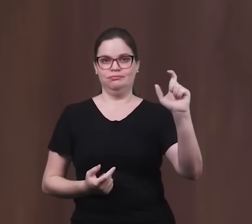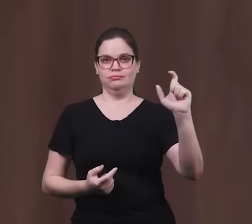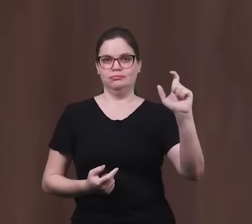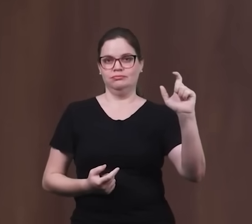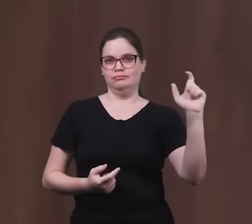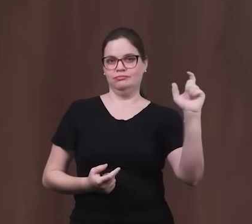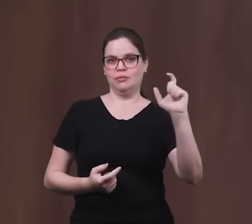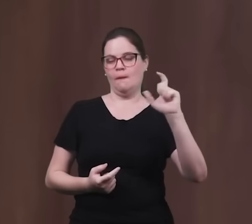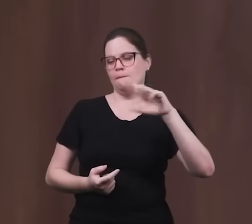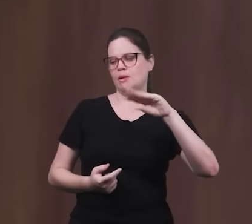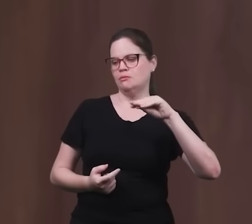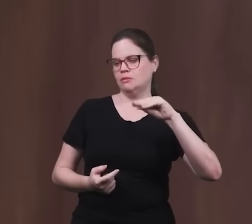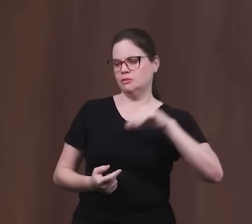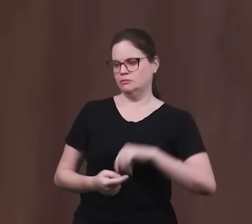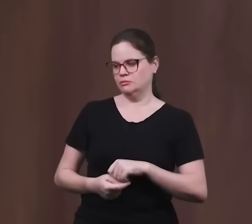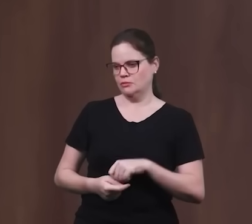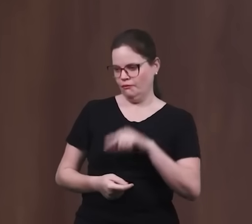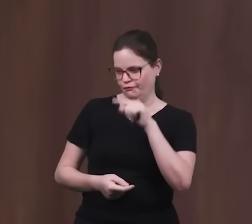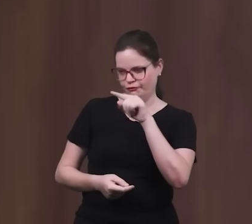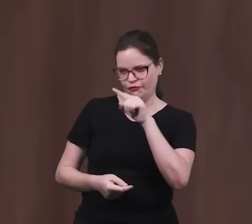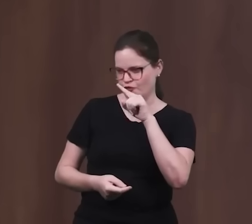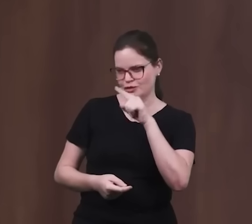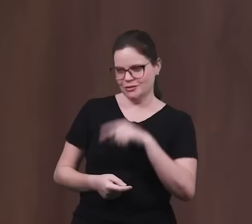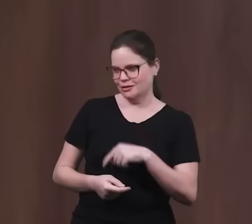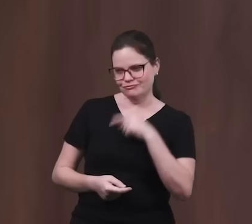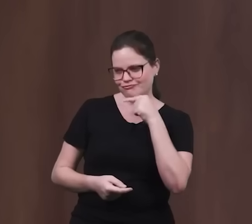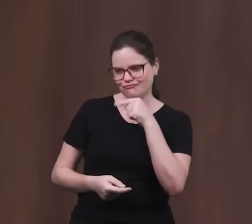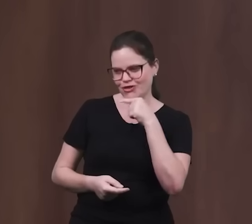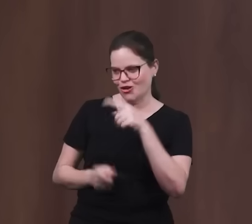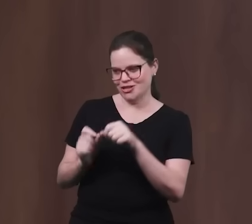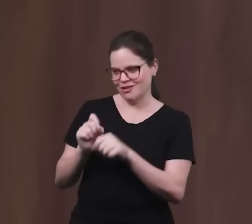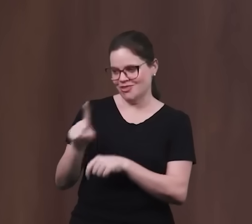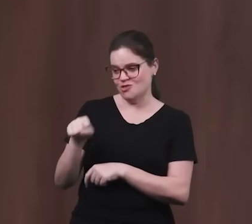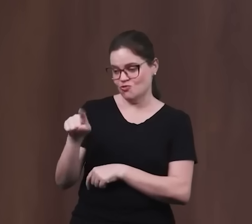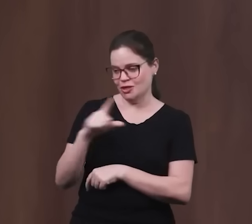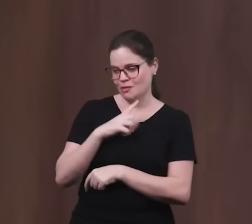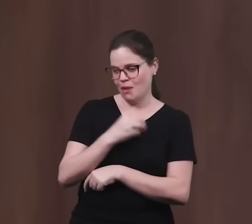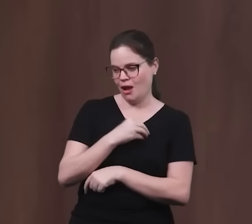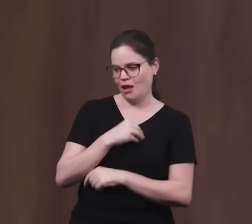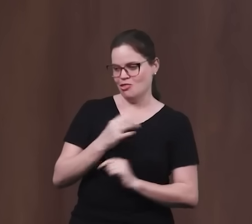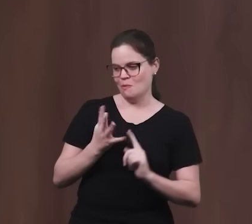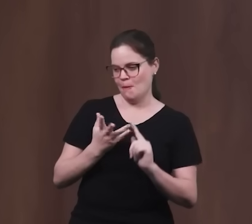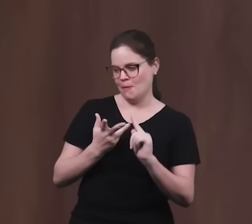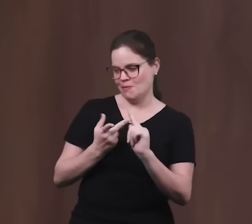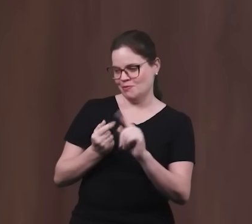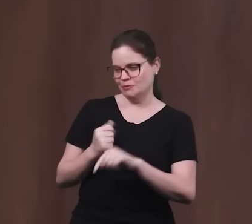disse: você não tem condição nenhuma de fazer isso, você é um homem cheio de pecado.